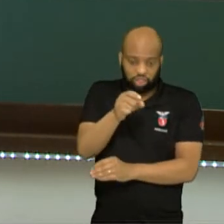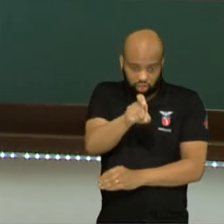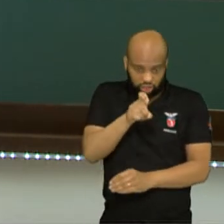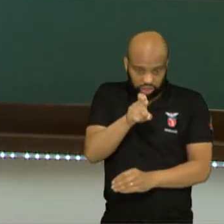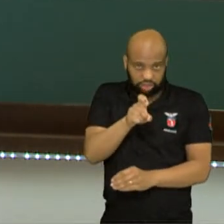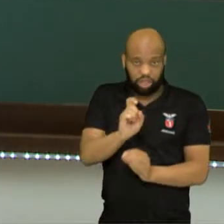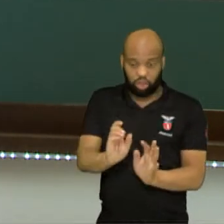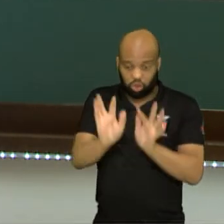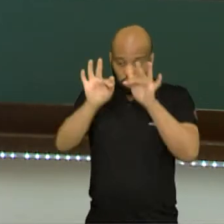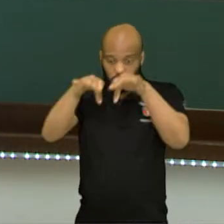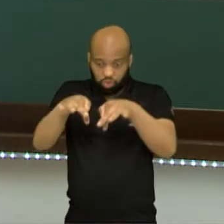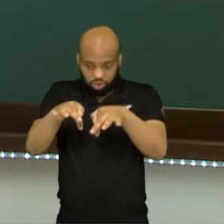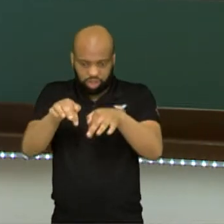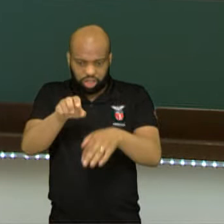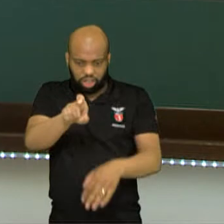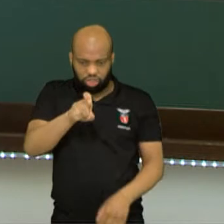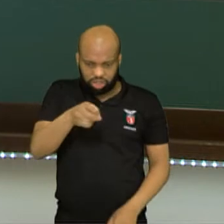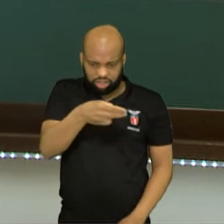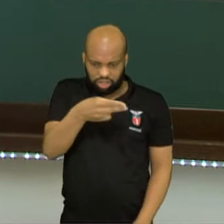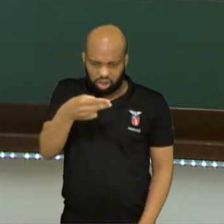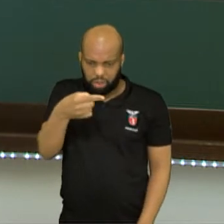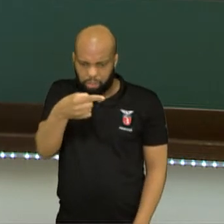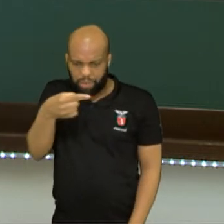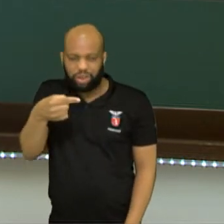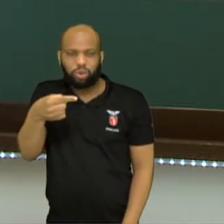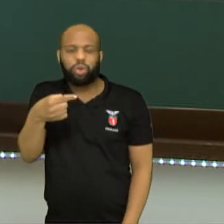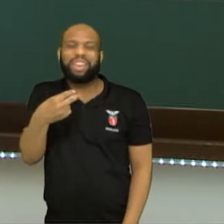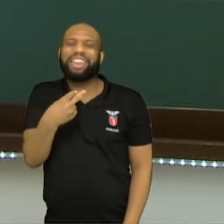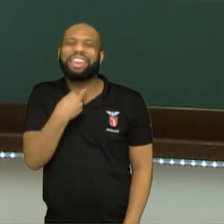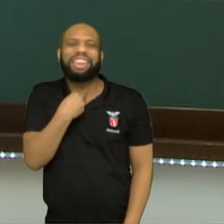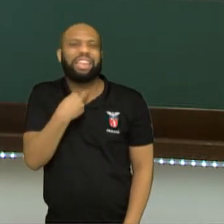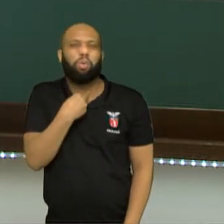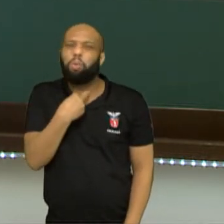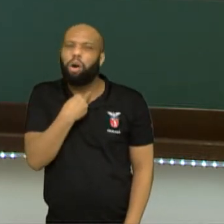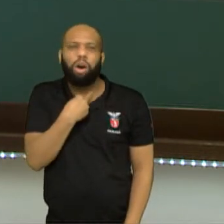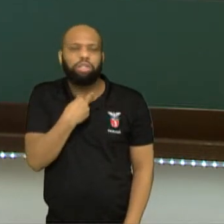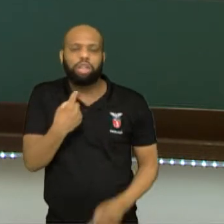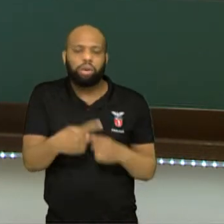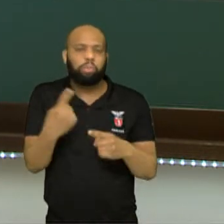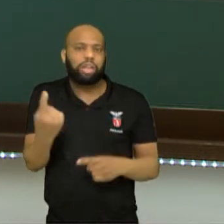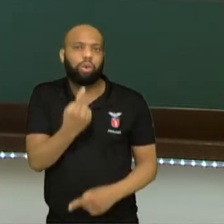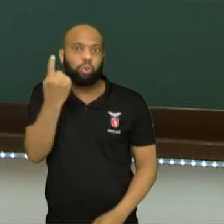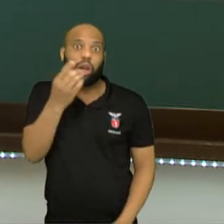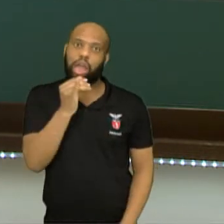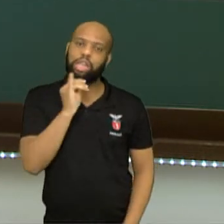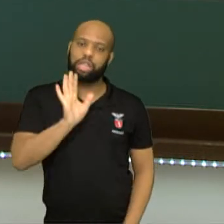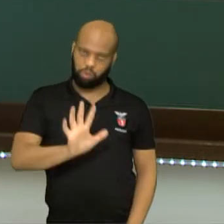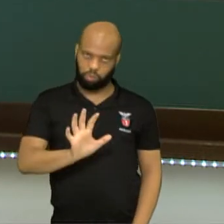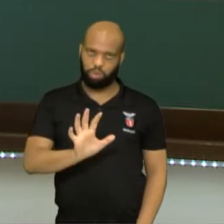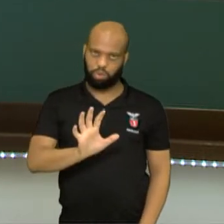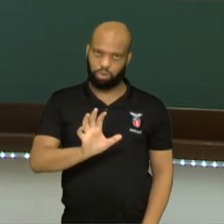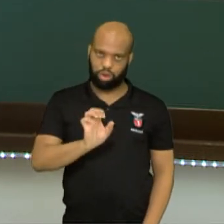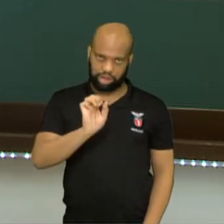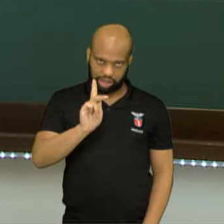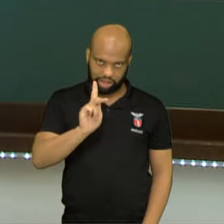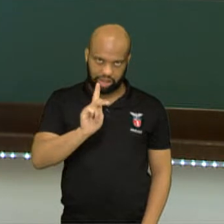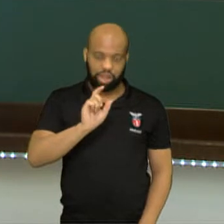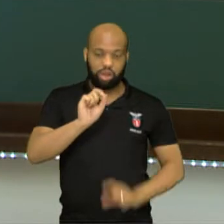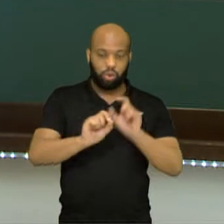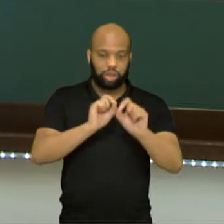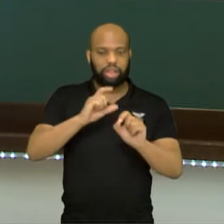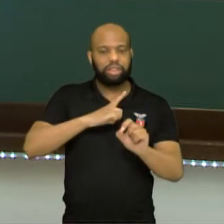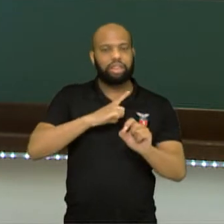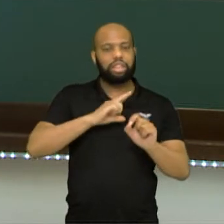valor desconhecido, esse x não pode ser negativo se eu estou procurando uma altura. Entendeu? Isso é a